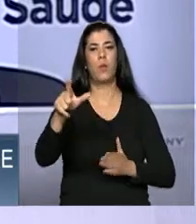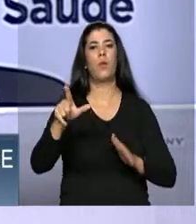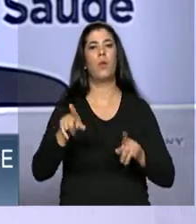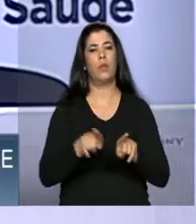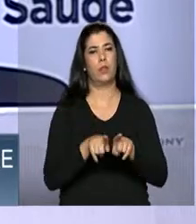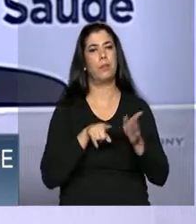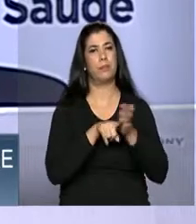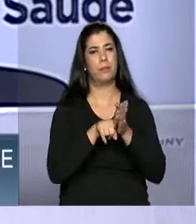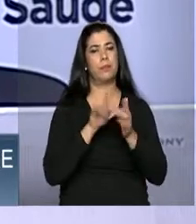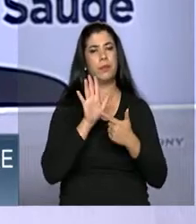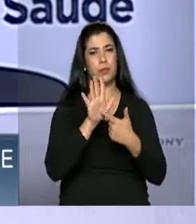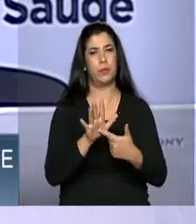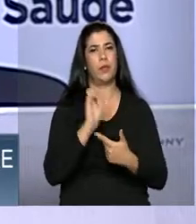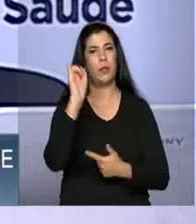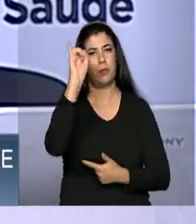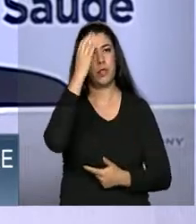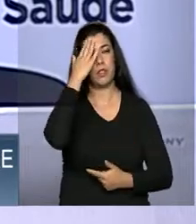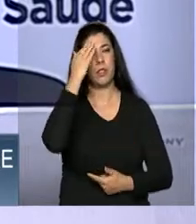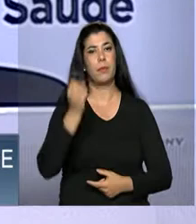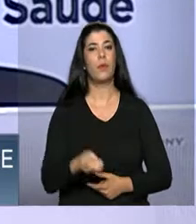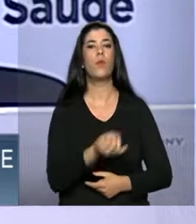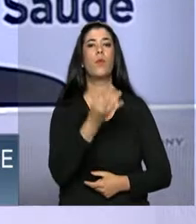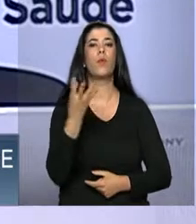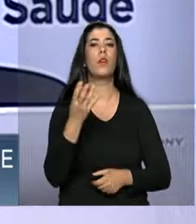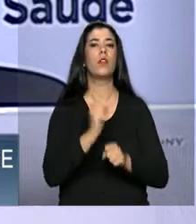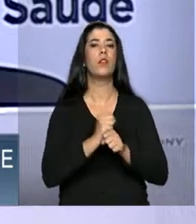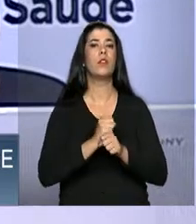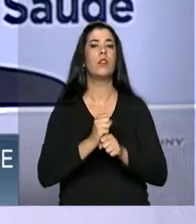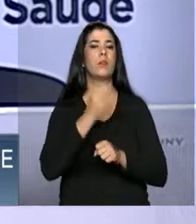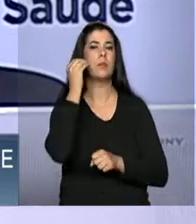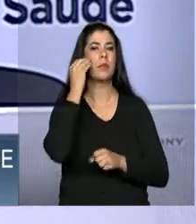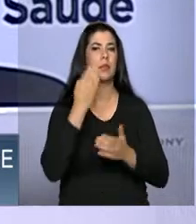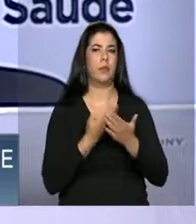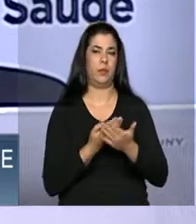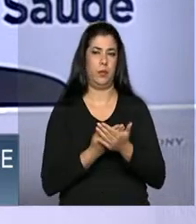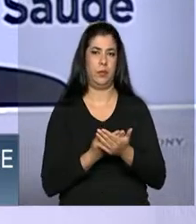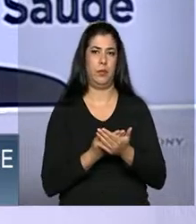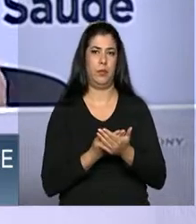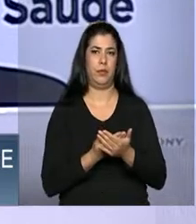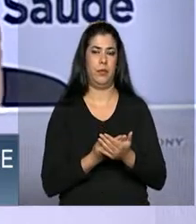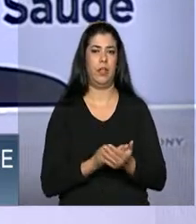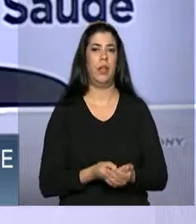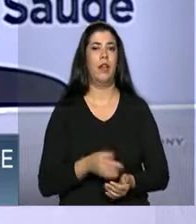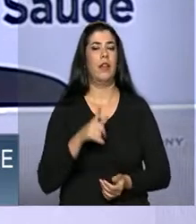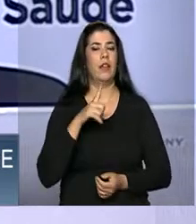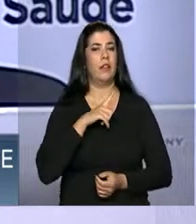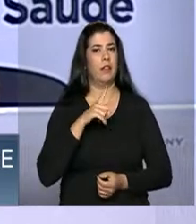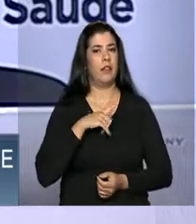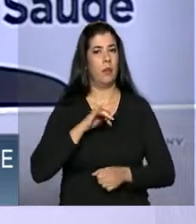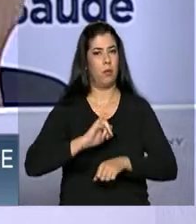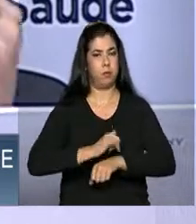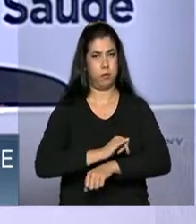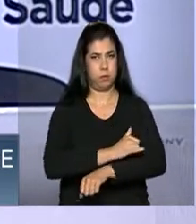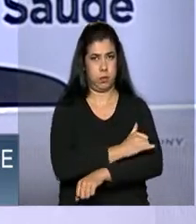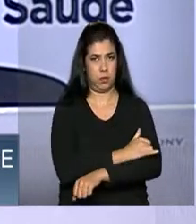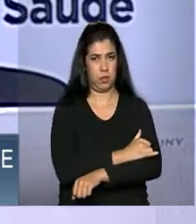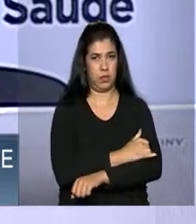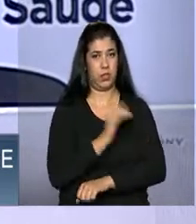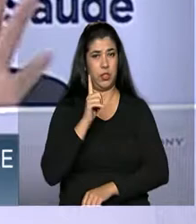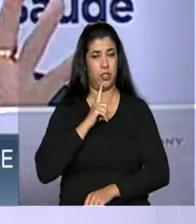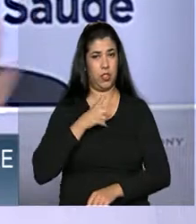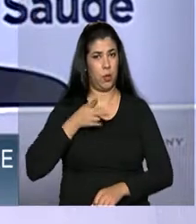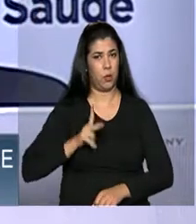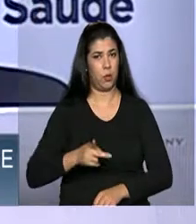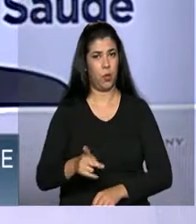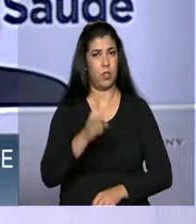isso. Em relação à obesidade, nós temos 3 anos seguidos que estamos,